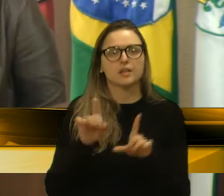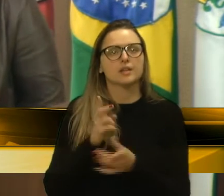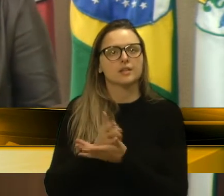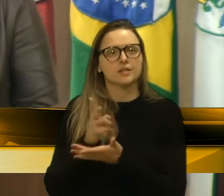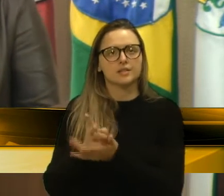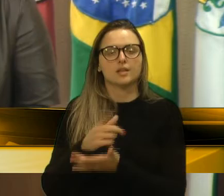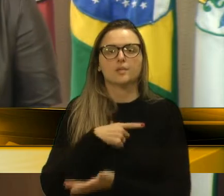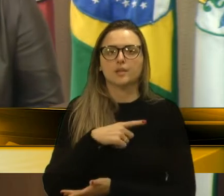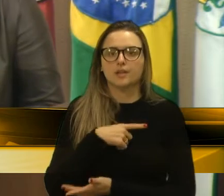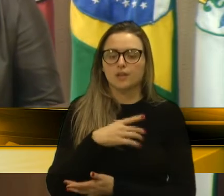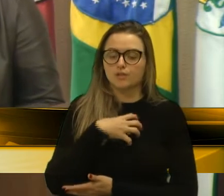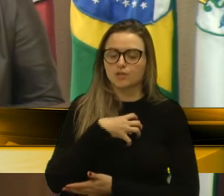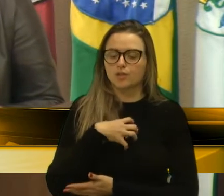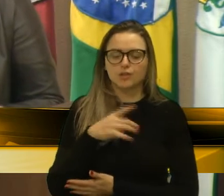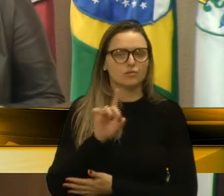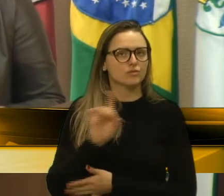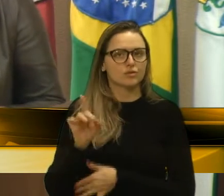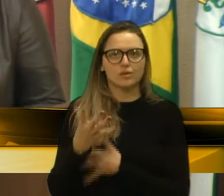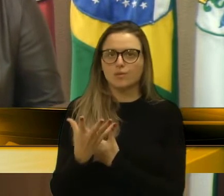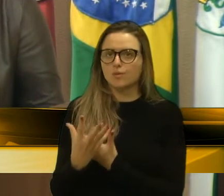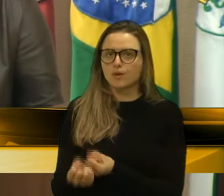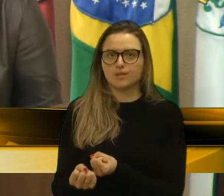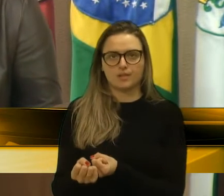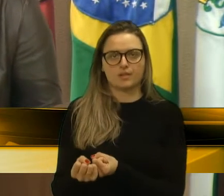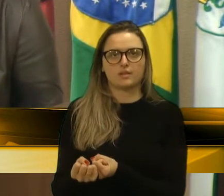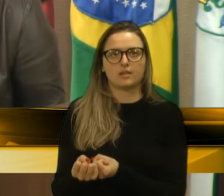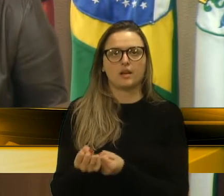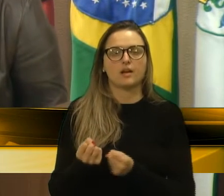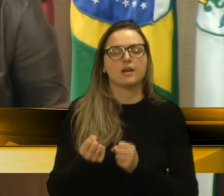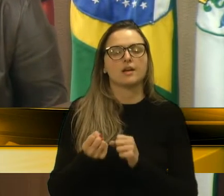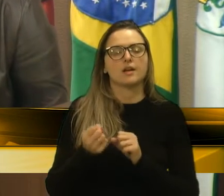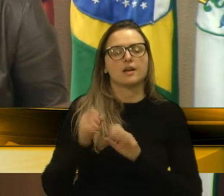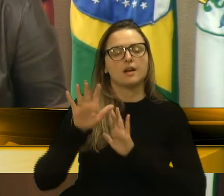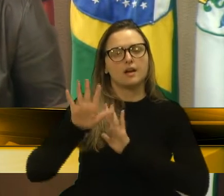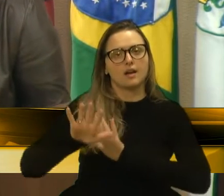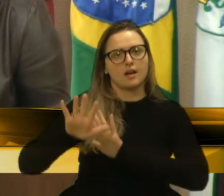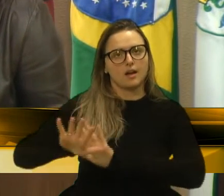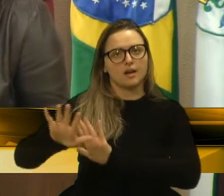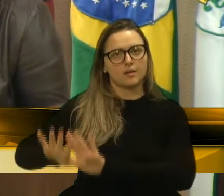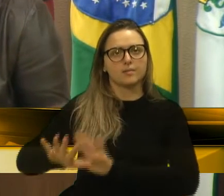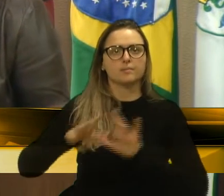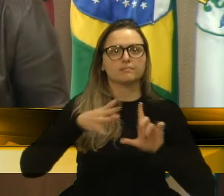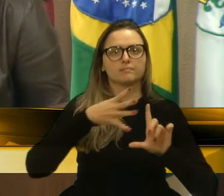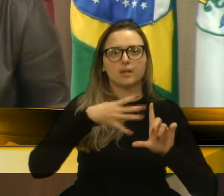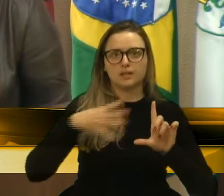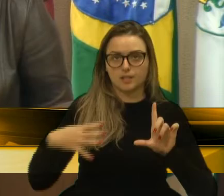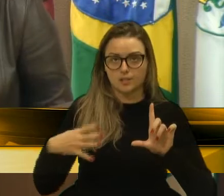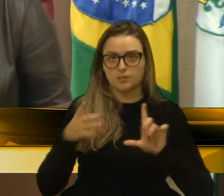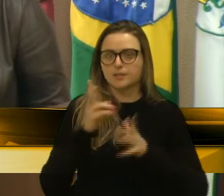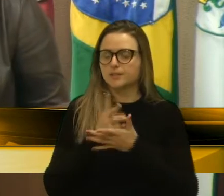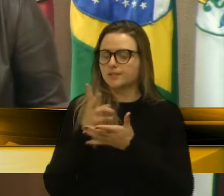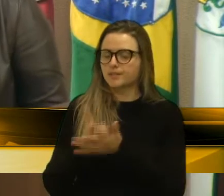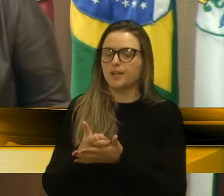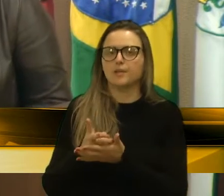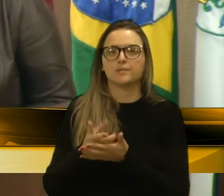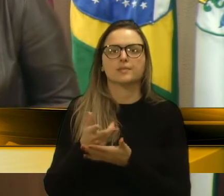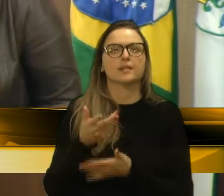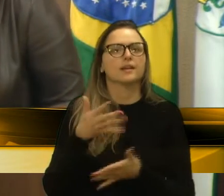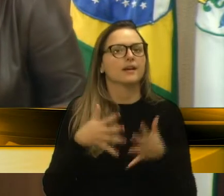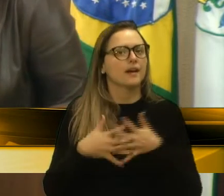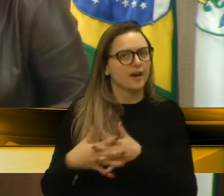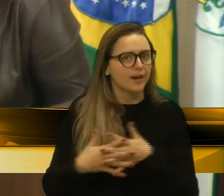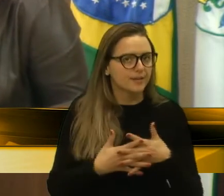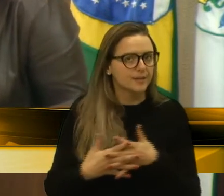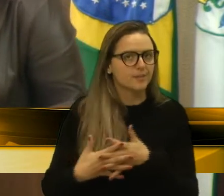de impedir a Parada Livre, de não dar apoio, de atrapalhar a realização dessa